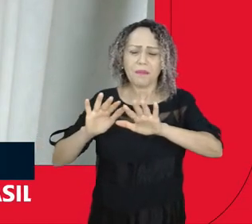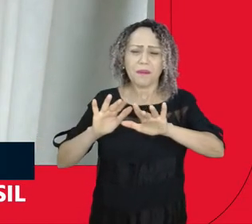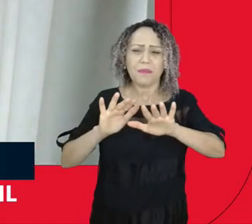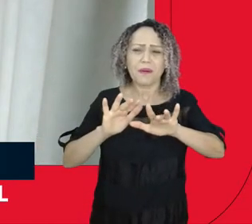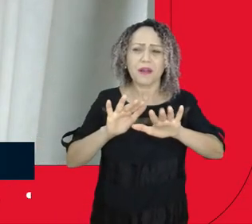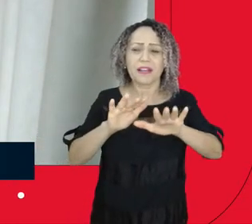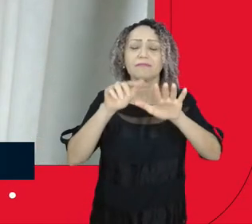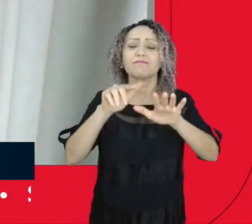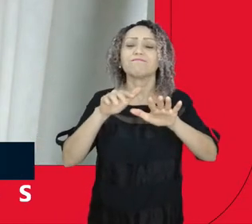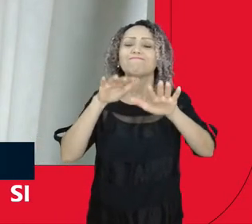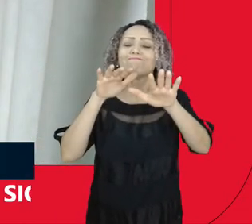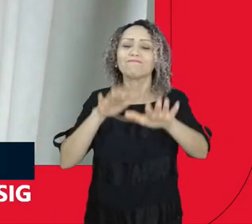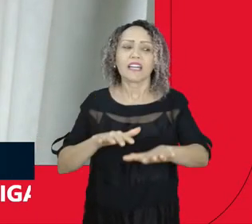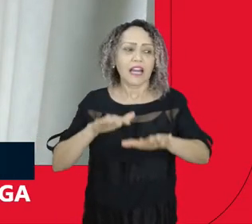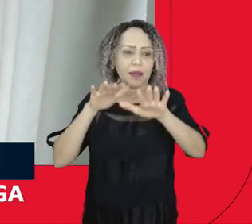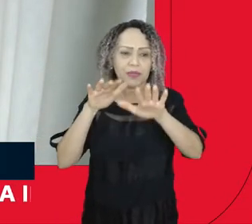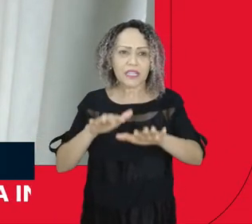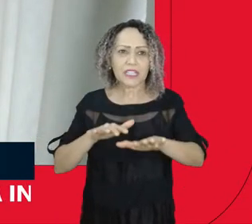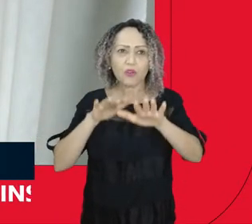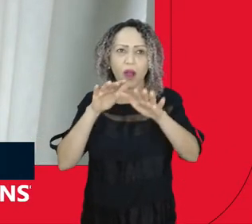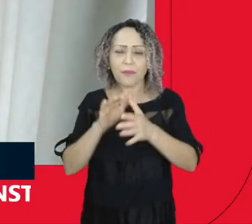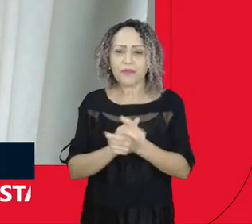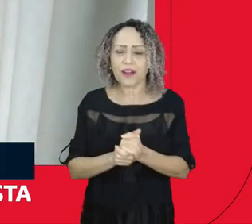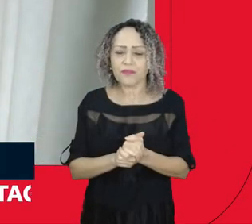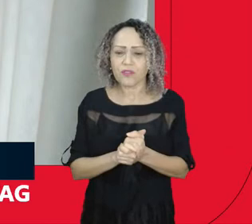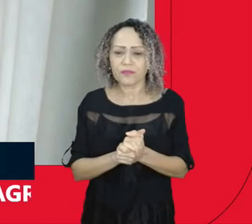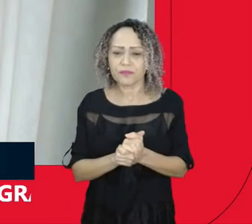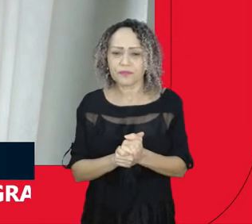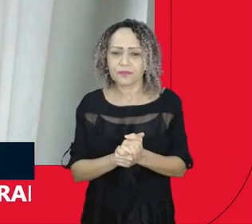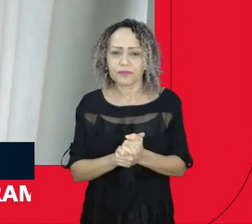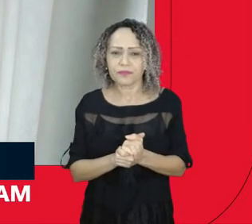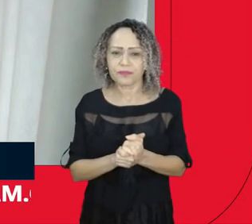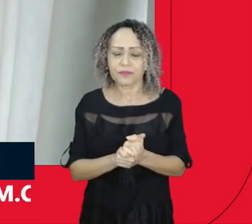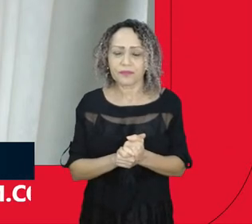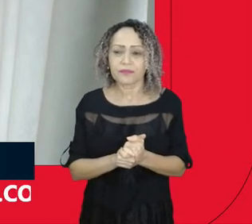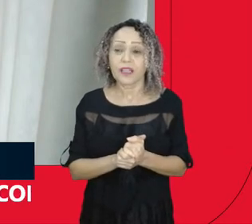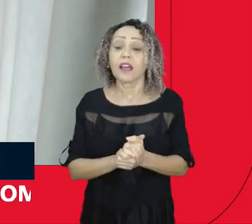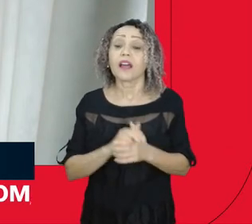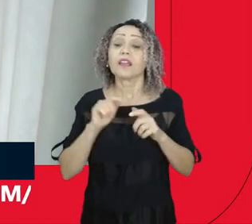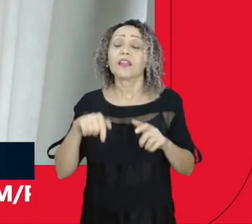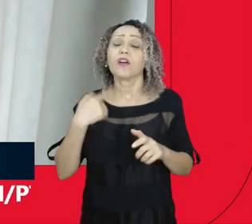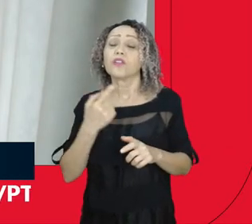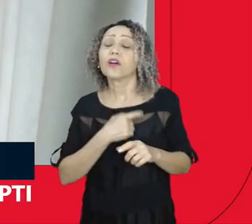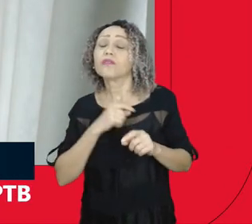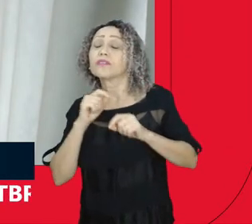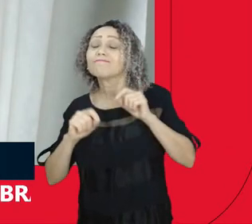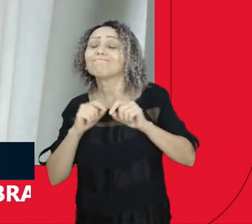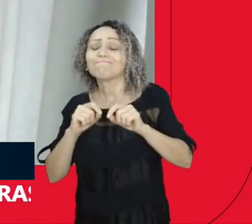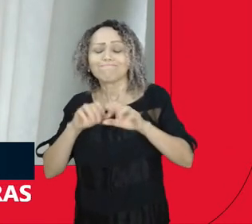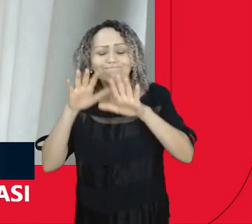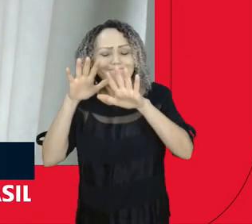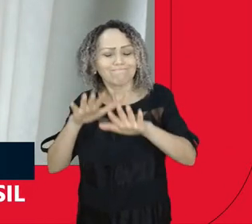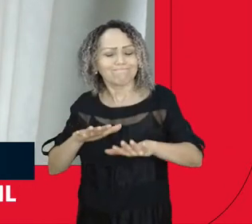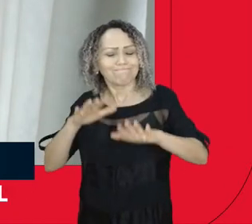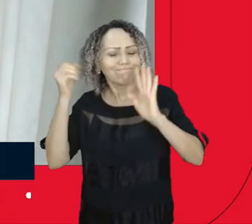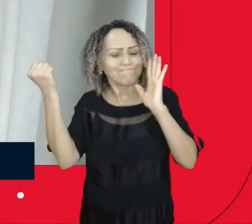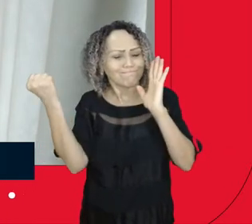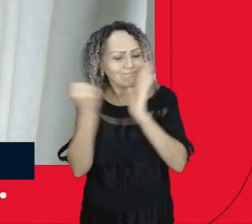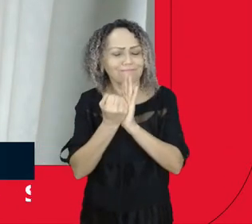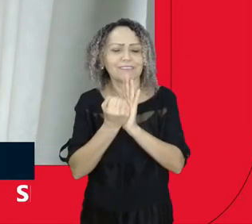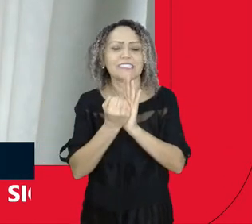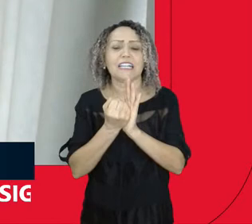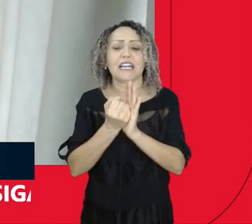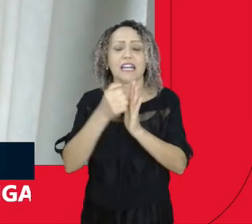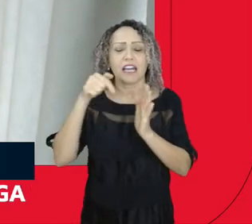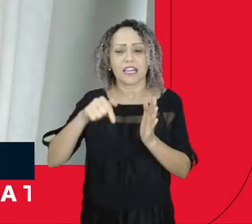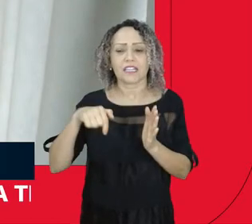A caminhada vai... É um trajeto bem convencional, histórico mesmo, aqui no nosso